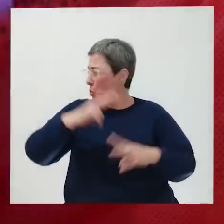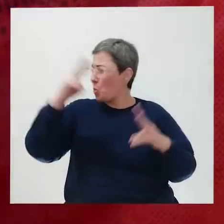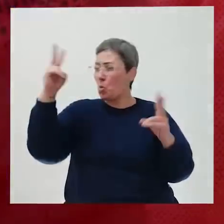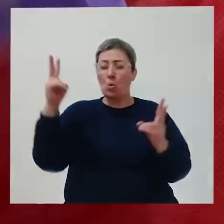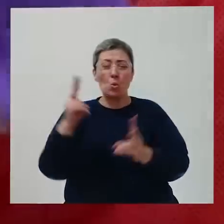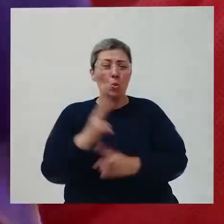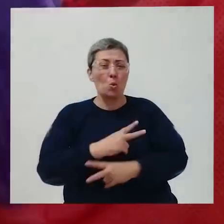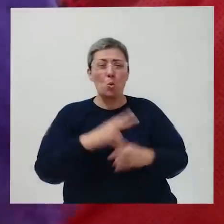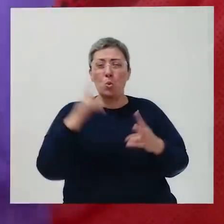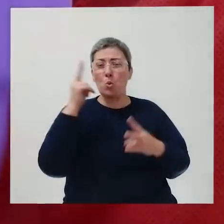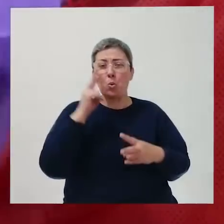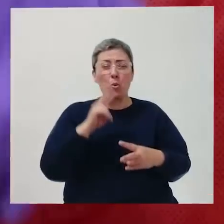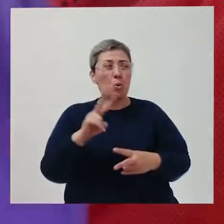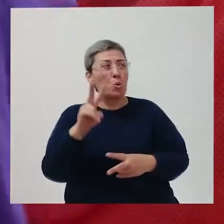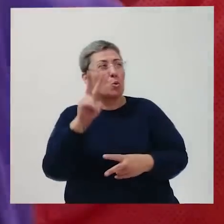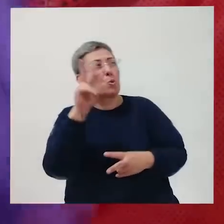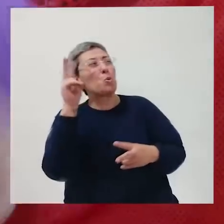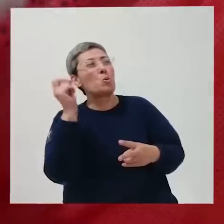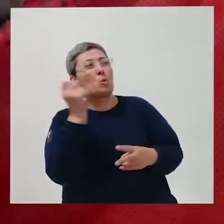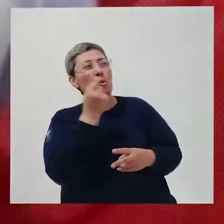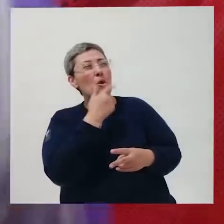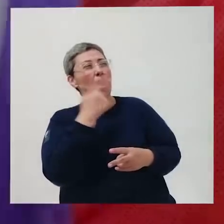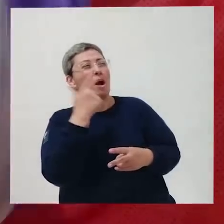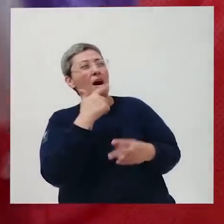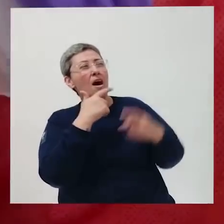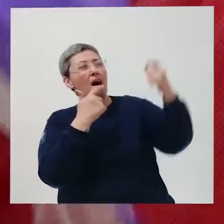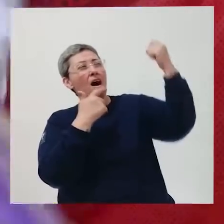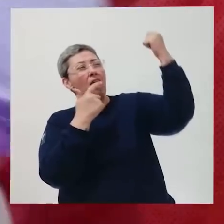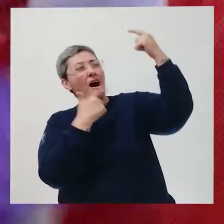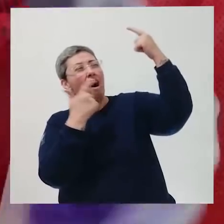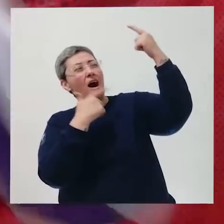e olhava para o sol e ria.